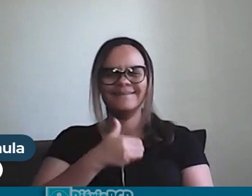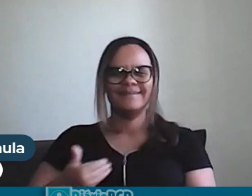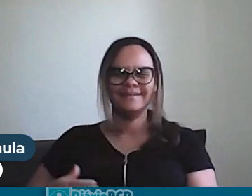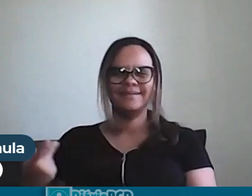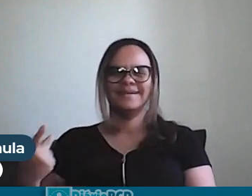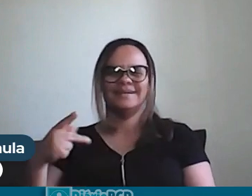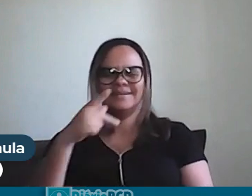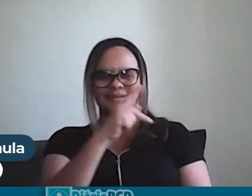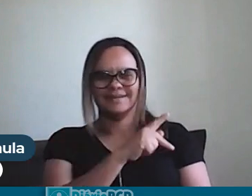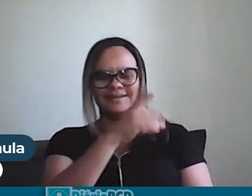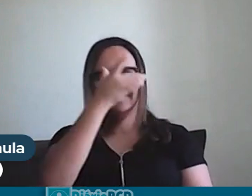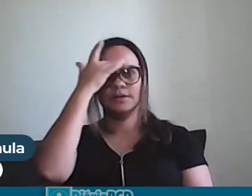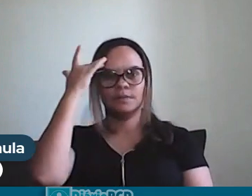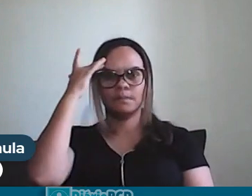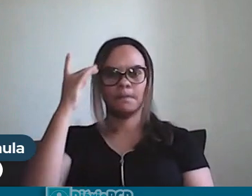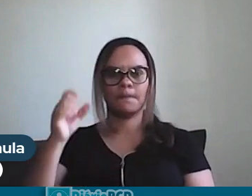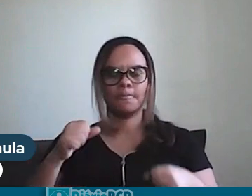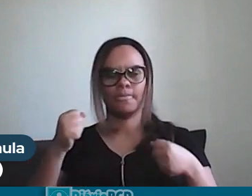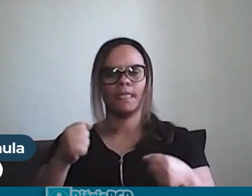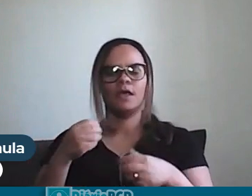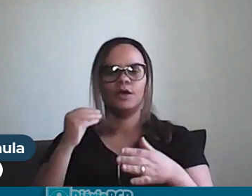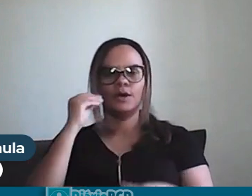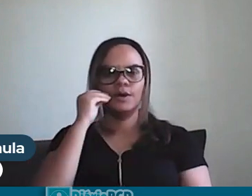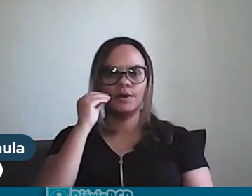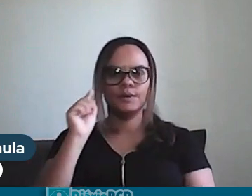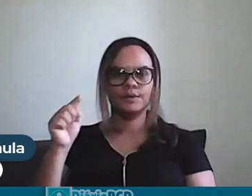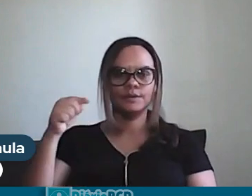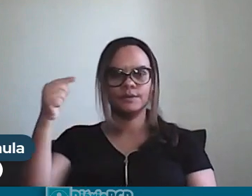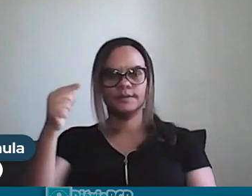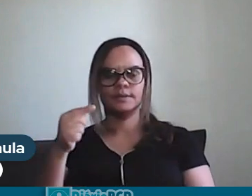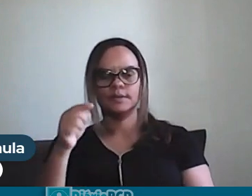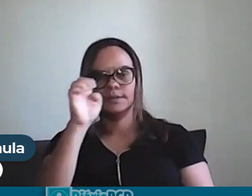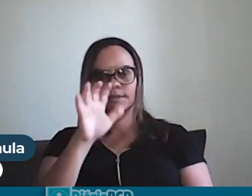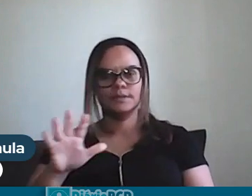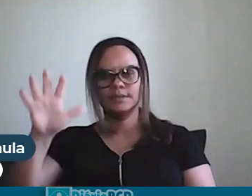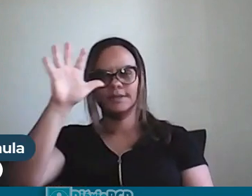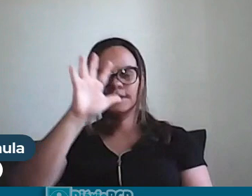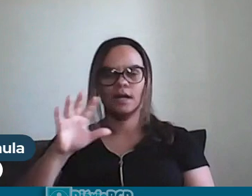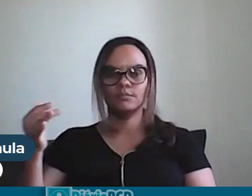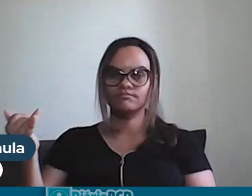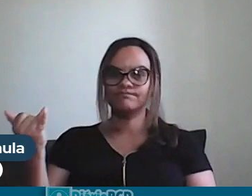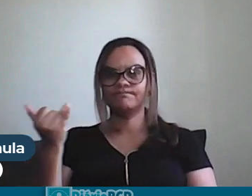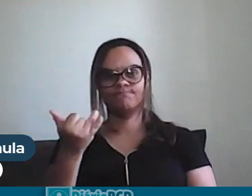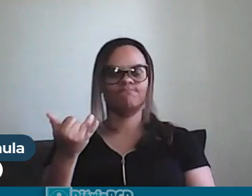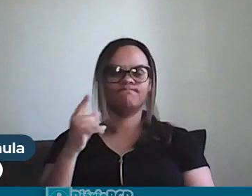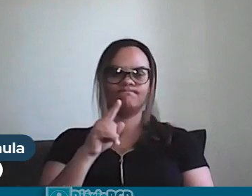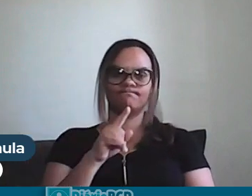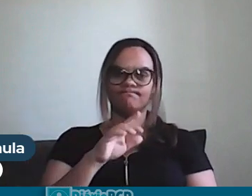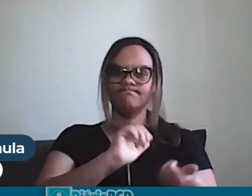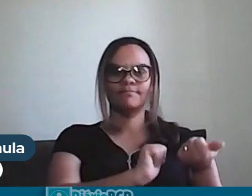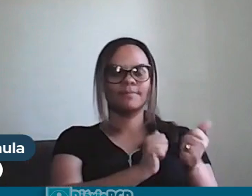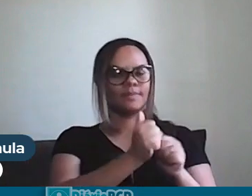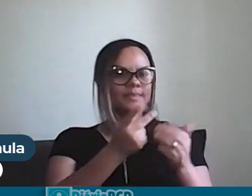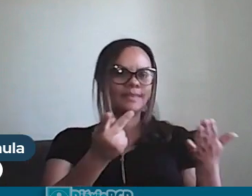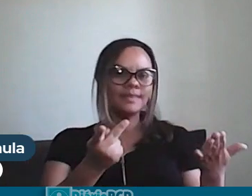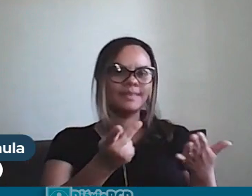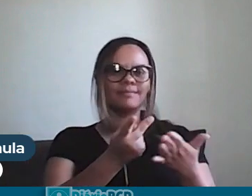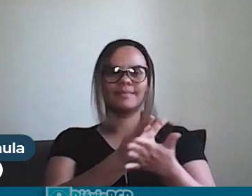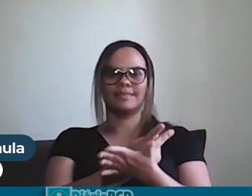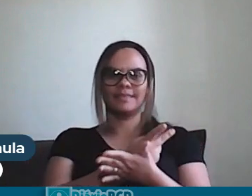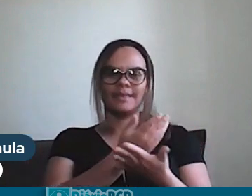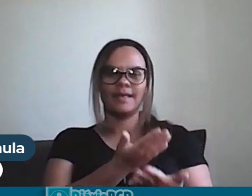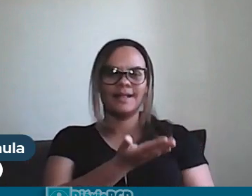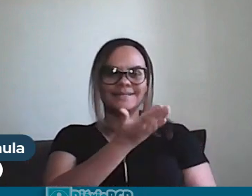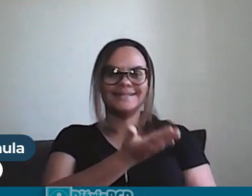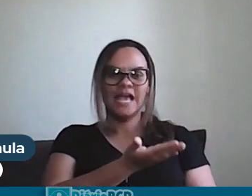públicas que a pessoa possa tentar depois e o Estado dizer o seguinte: olha, a sua avaliação te classificou como